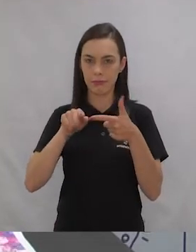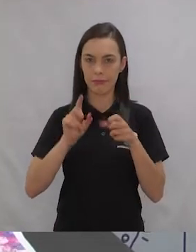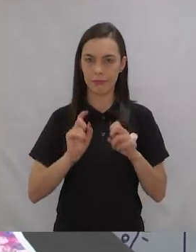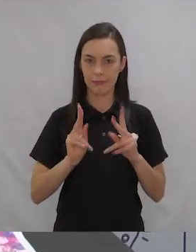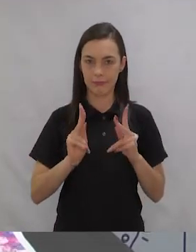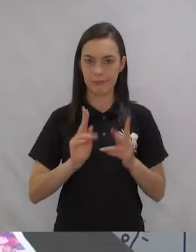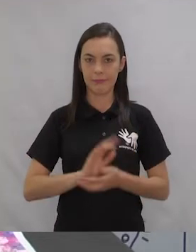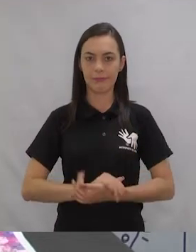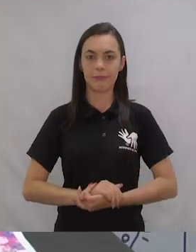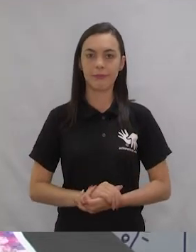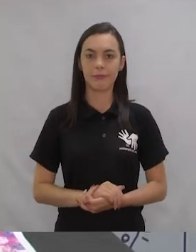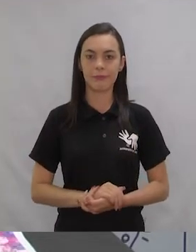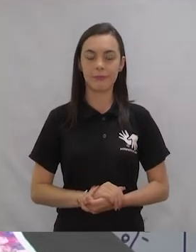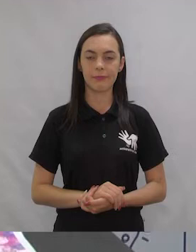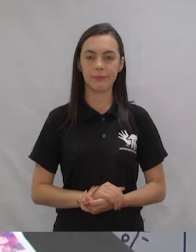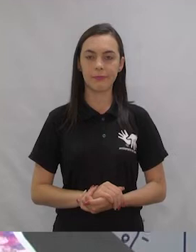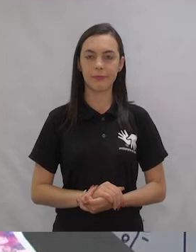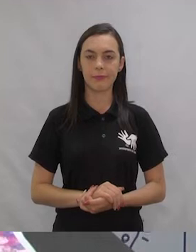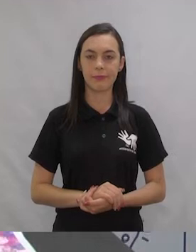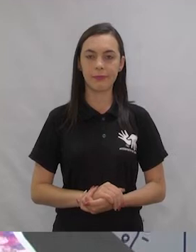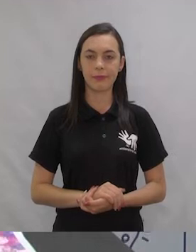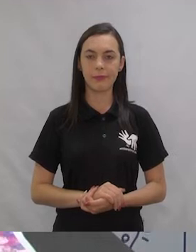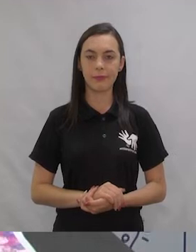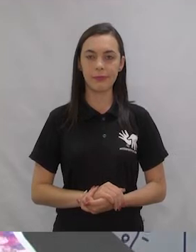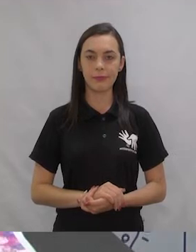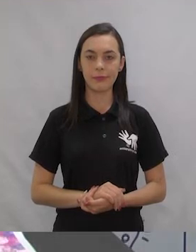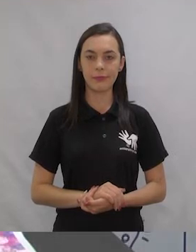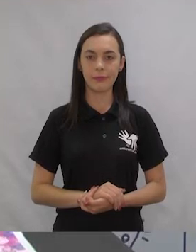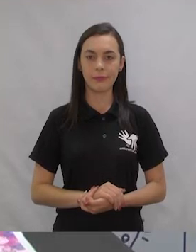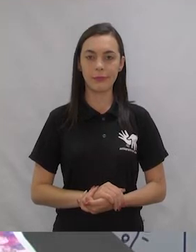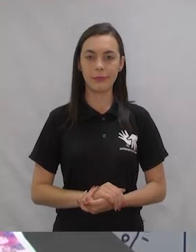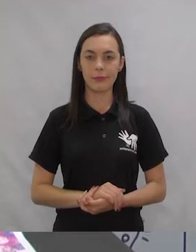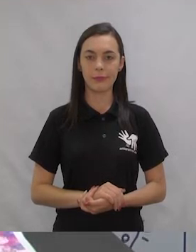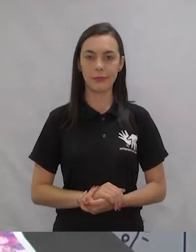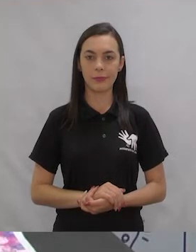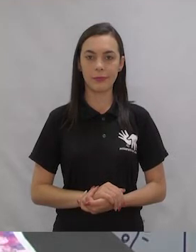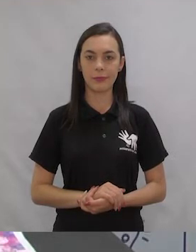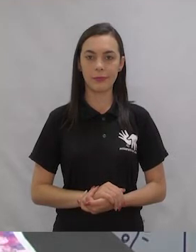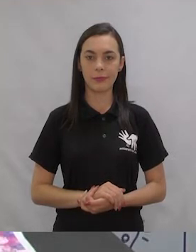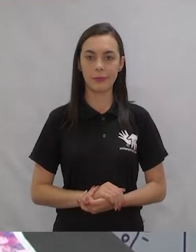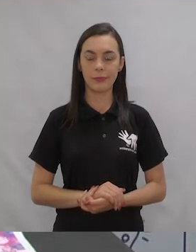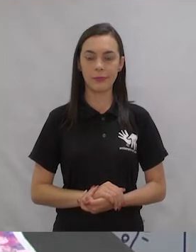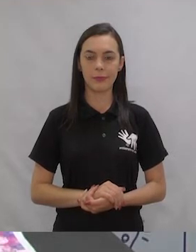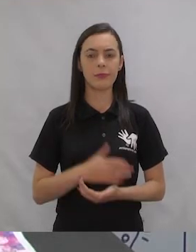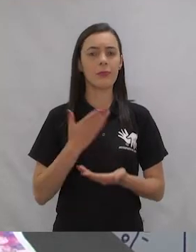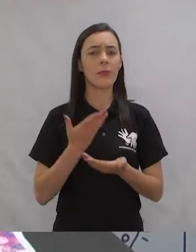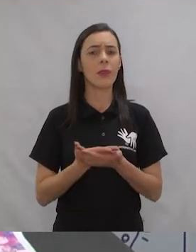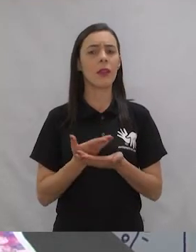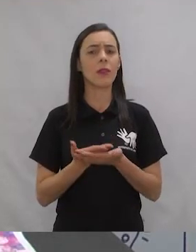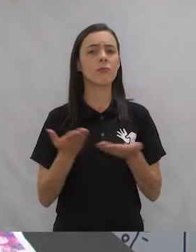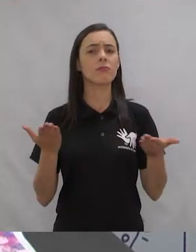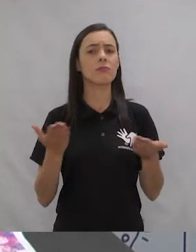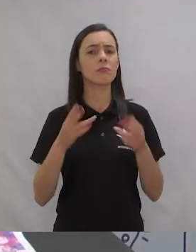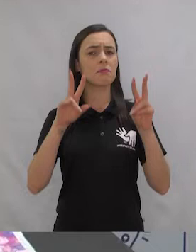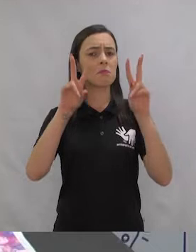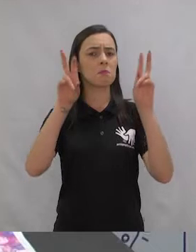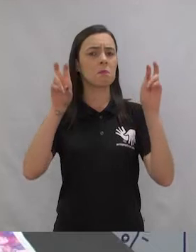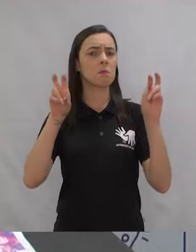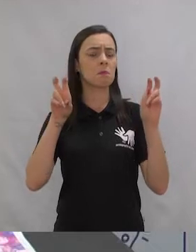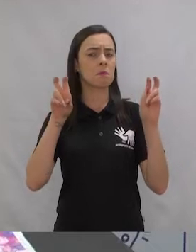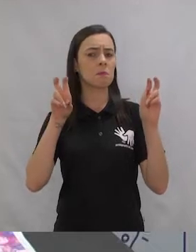operação de divisão. Muito bem. E qual é o tema da nossa aula de